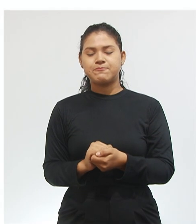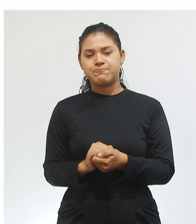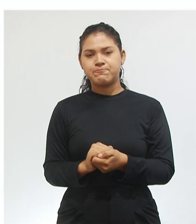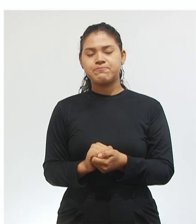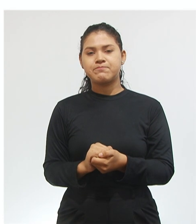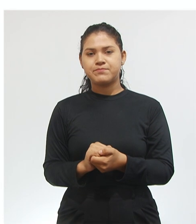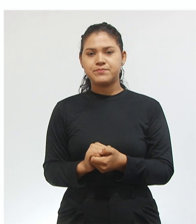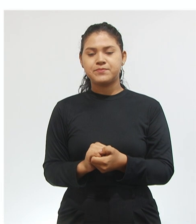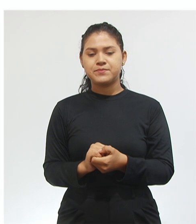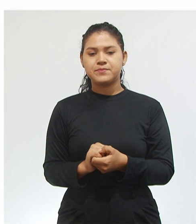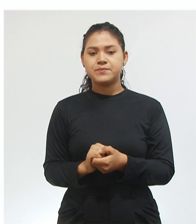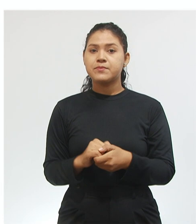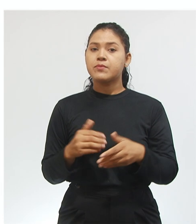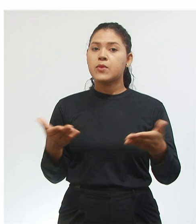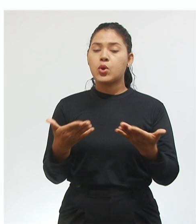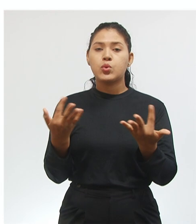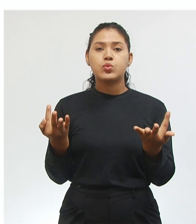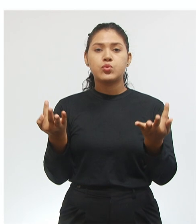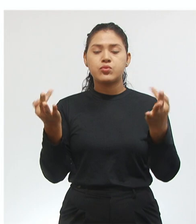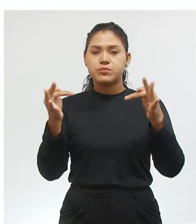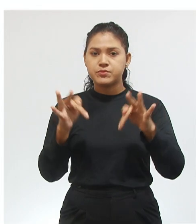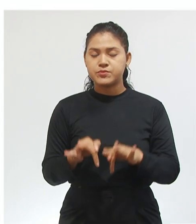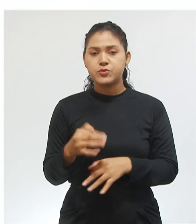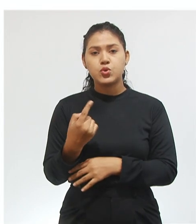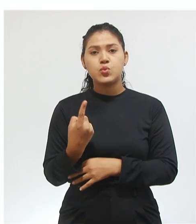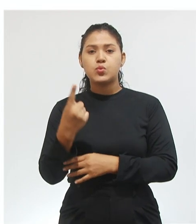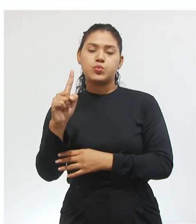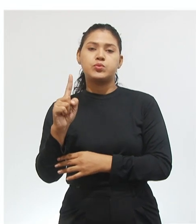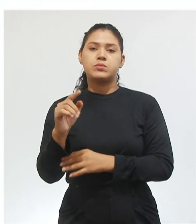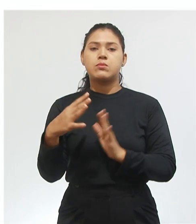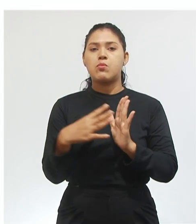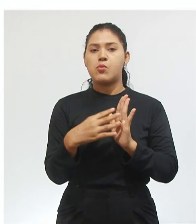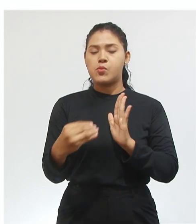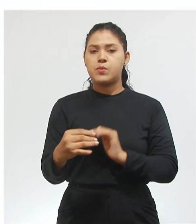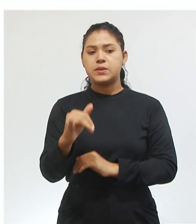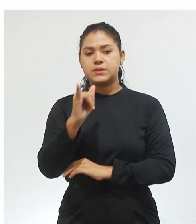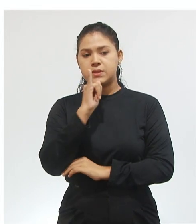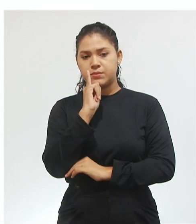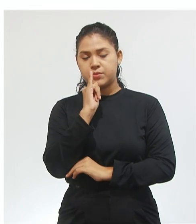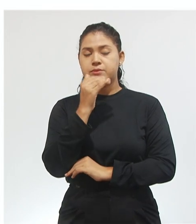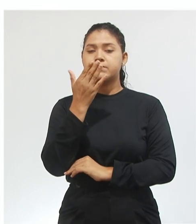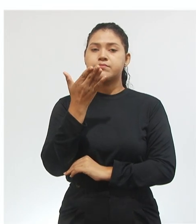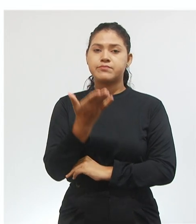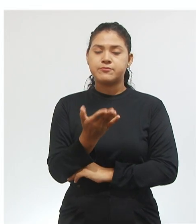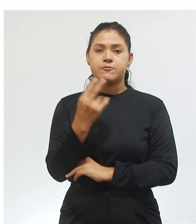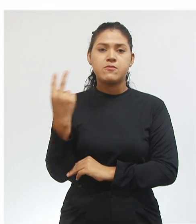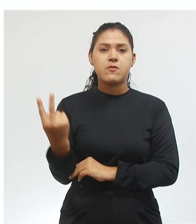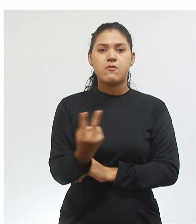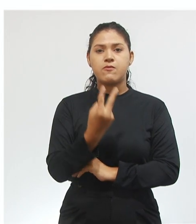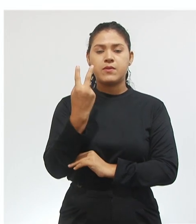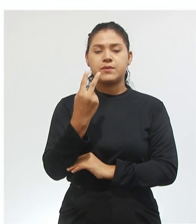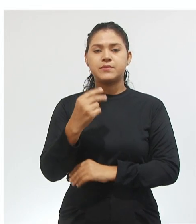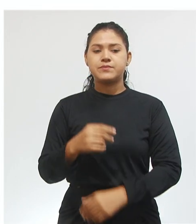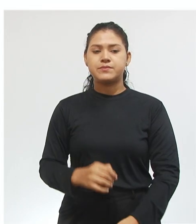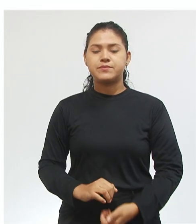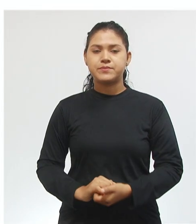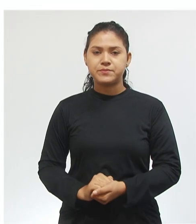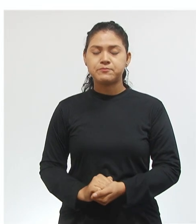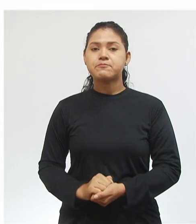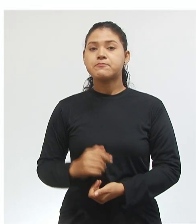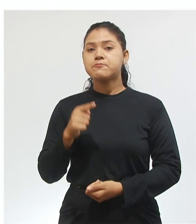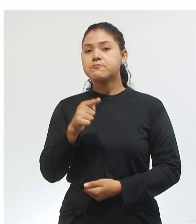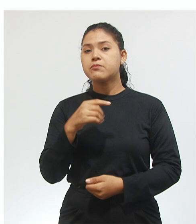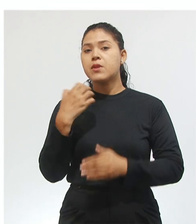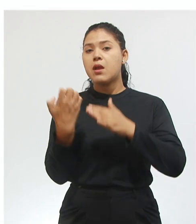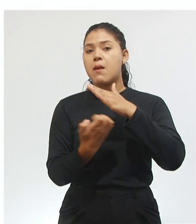E aí pra gente concluir a nossa disciplina eu trago para vocês um exemplo de valor né Nós estamos falando aí